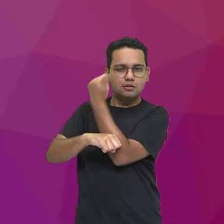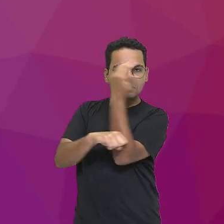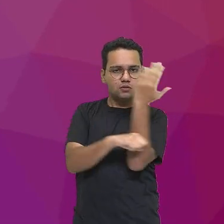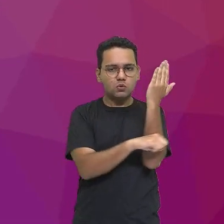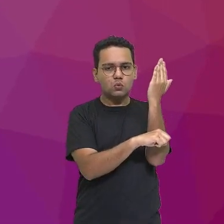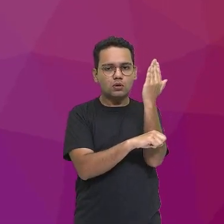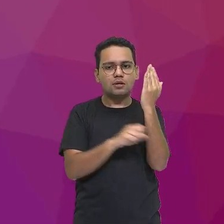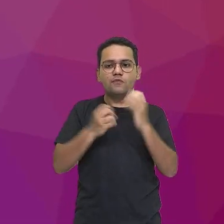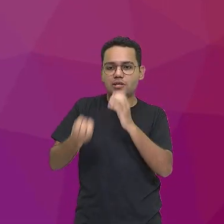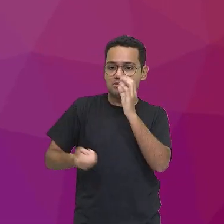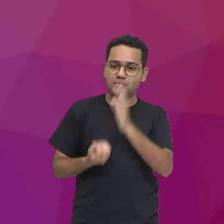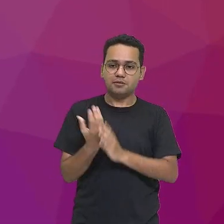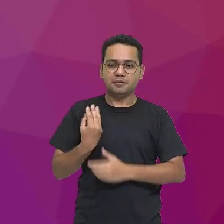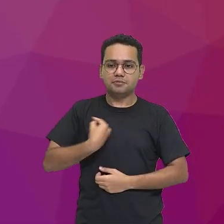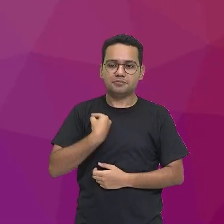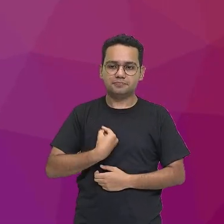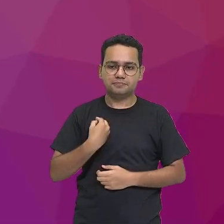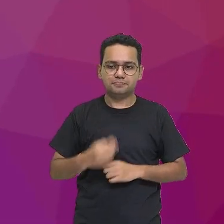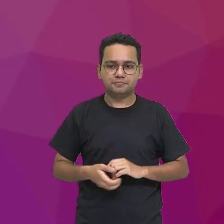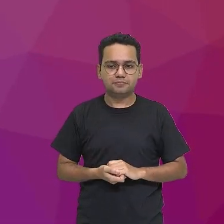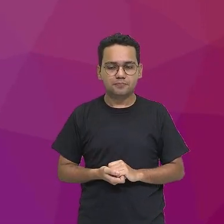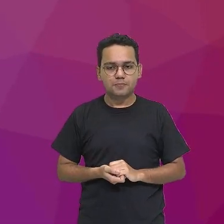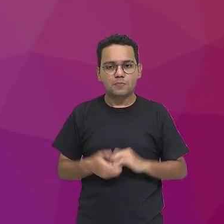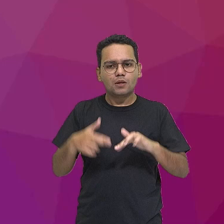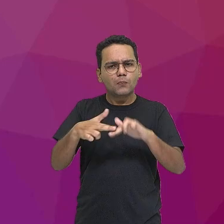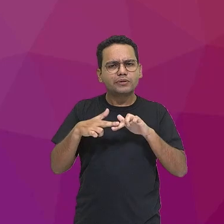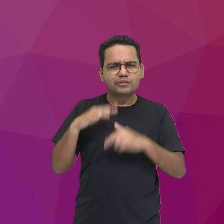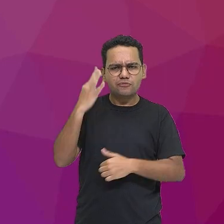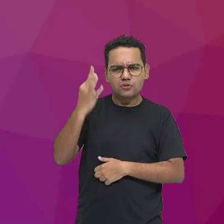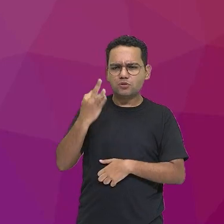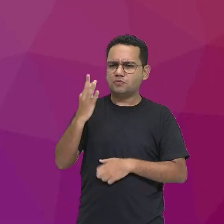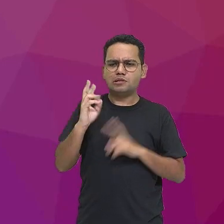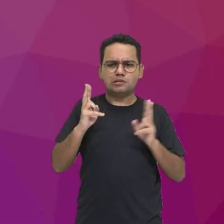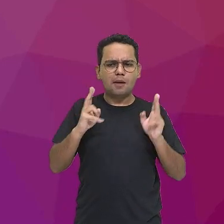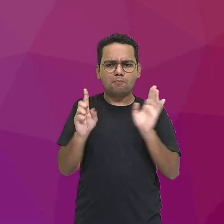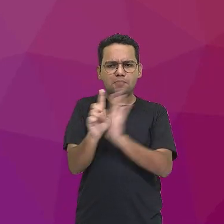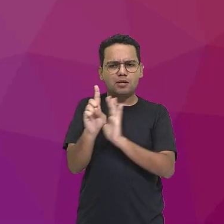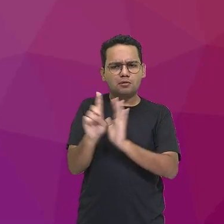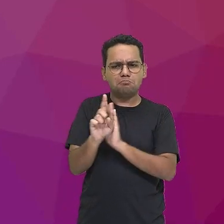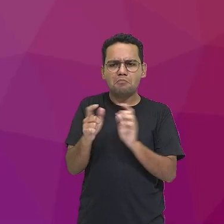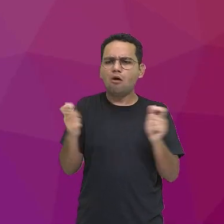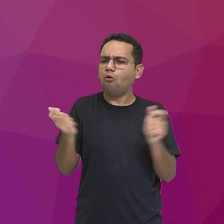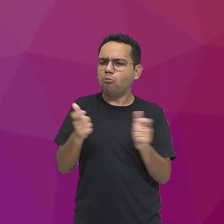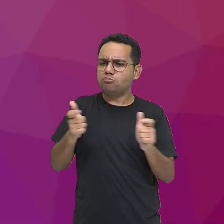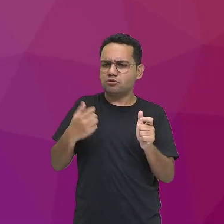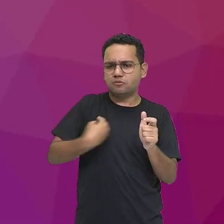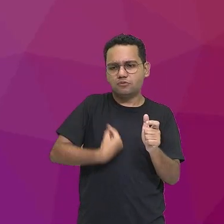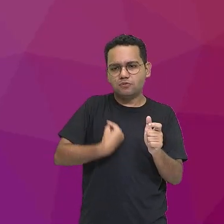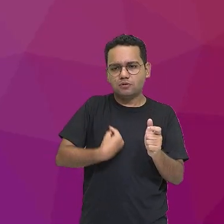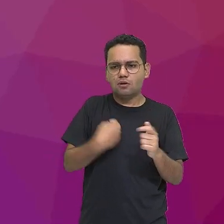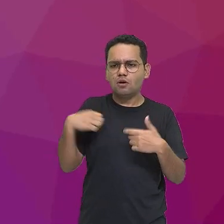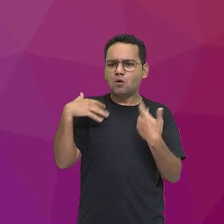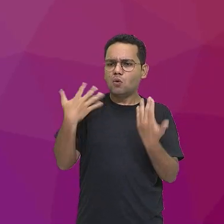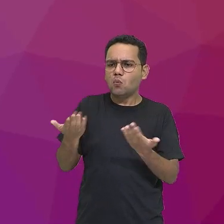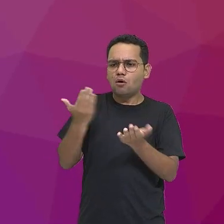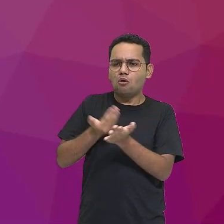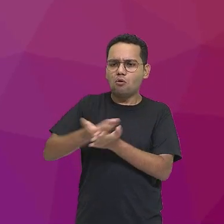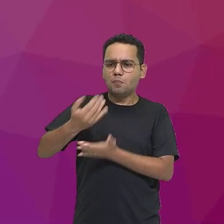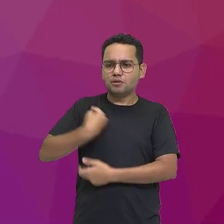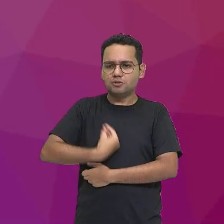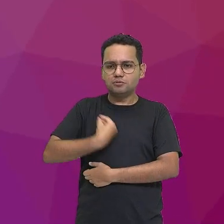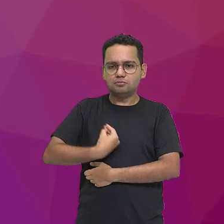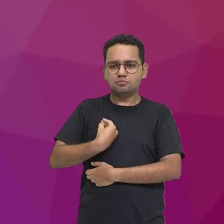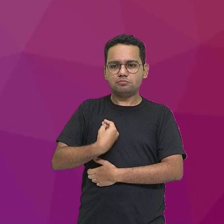dando origem à vida. Mas a filosofia até hoje se pergunta, né? De onde vem a vida? Qual é a origem da vida e para onde é